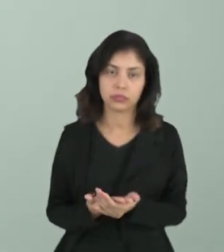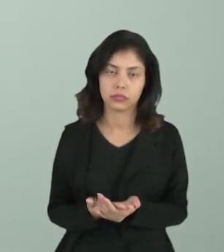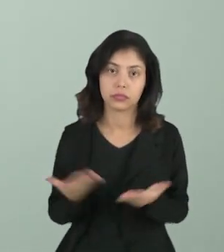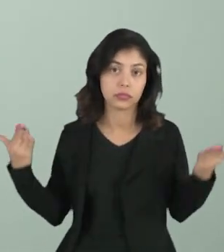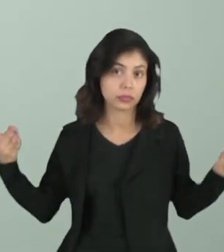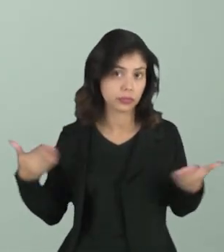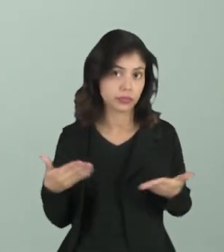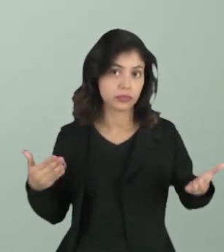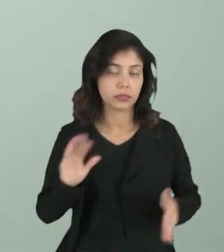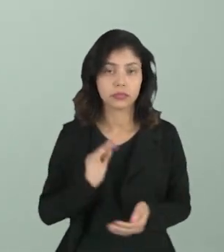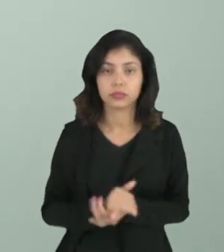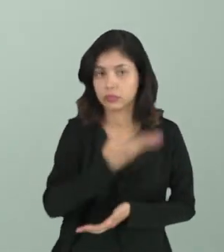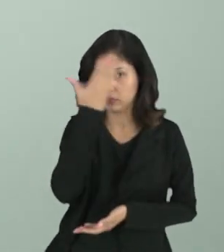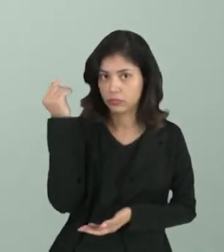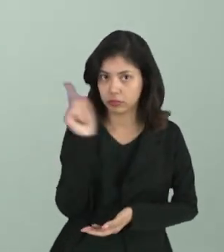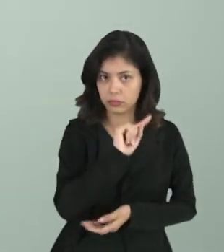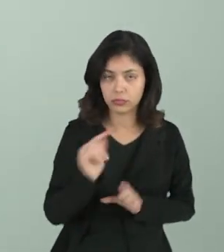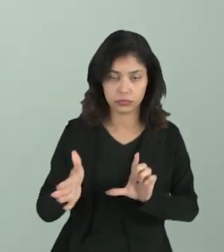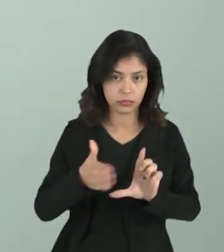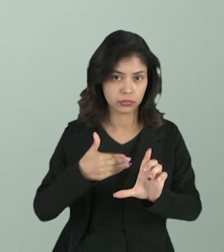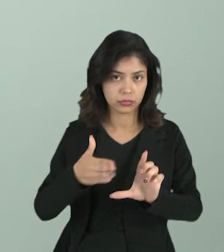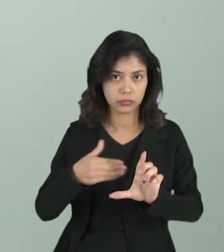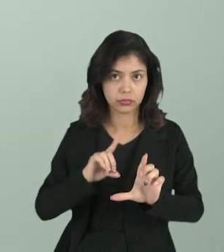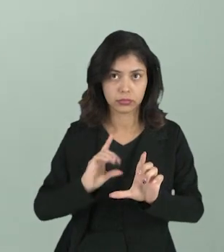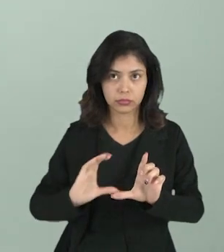aula de hoje. Não esqueçam de